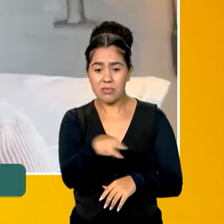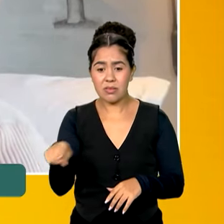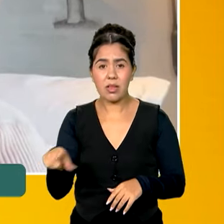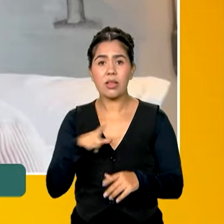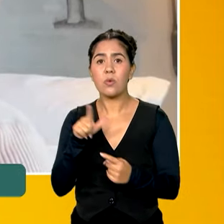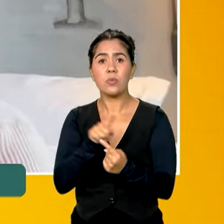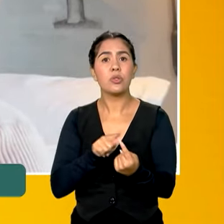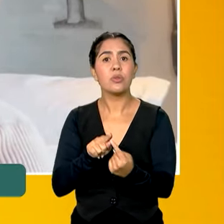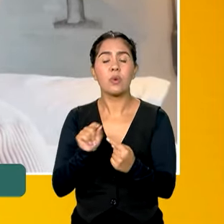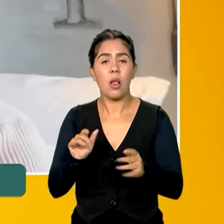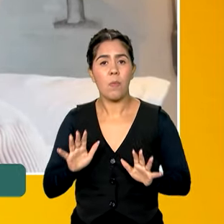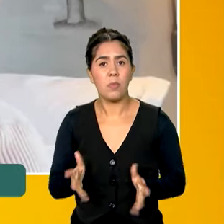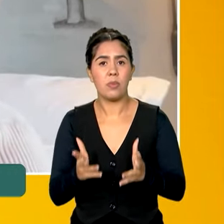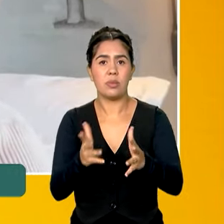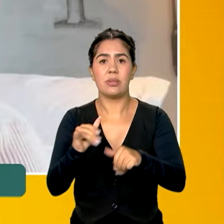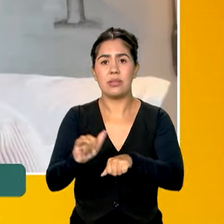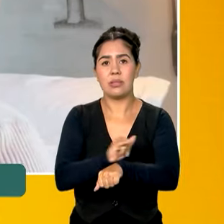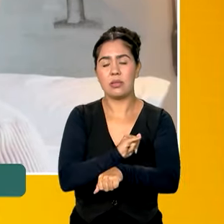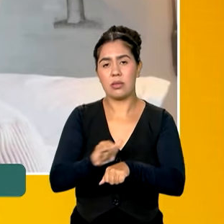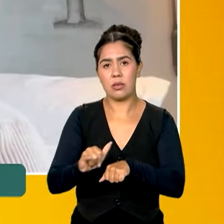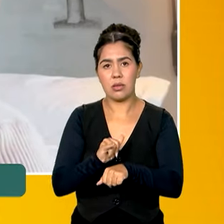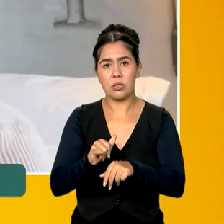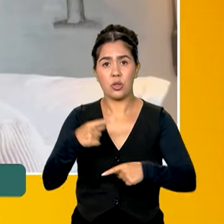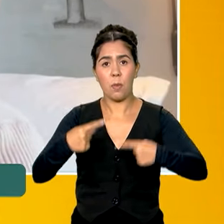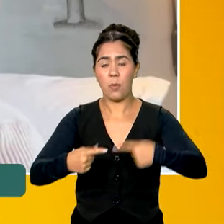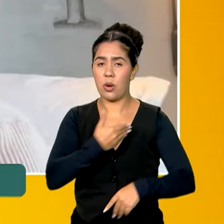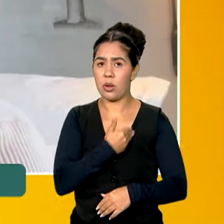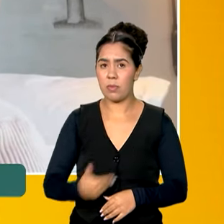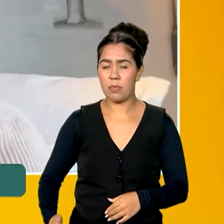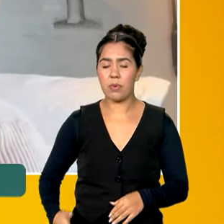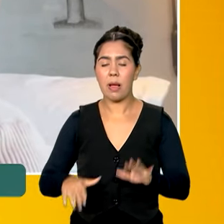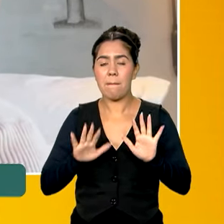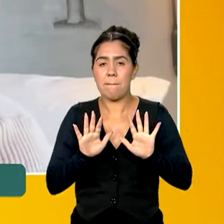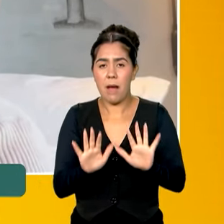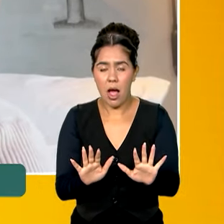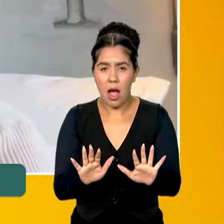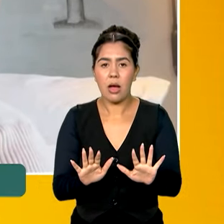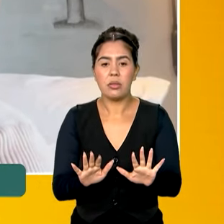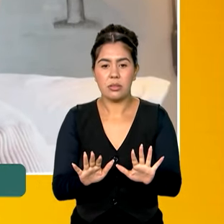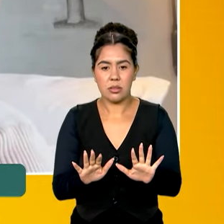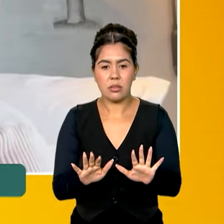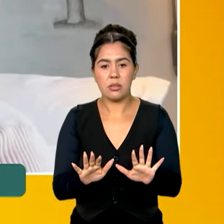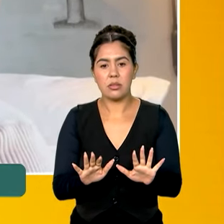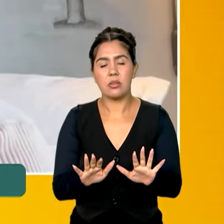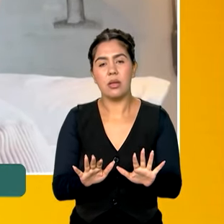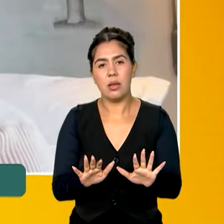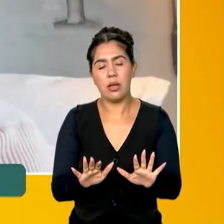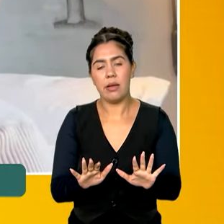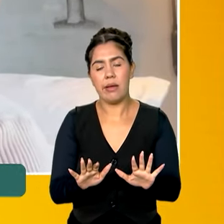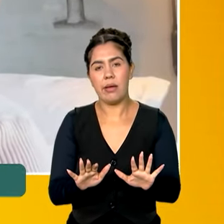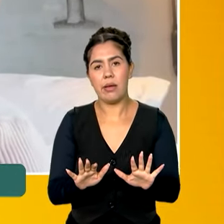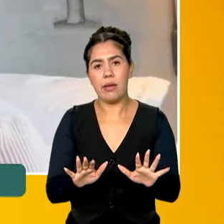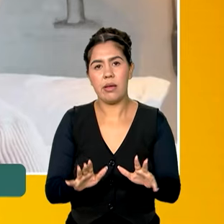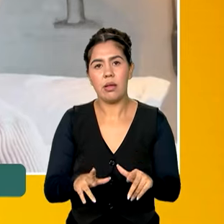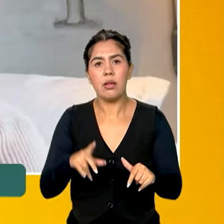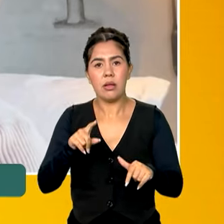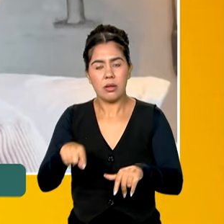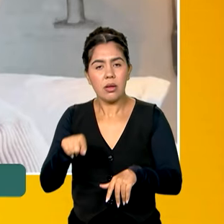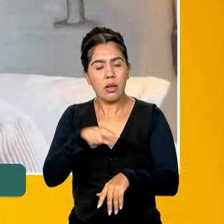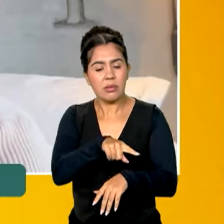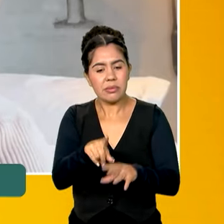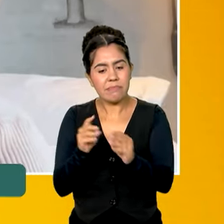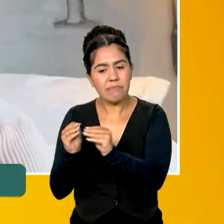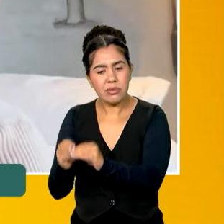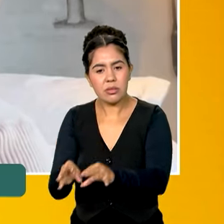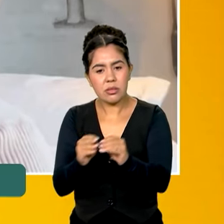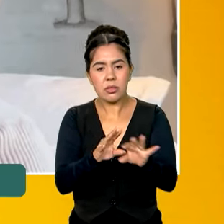agora tem a oportunidade de justamente não reproduzir esse dano, né? A